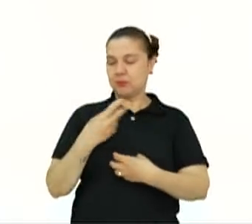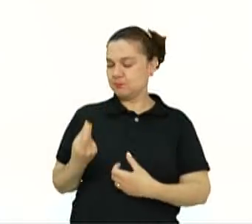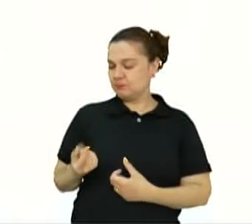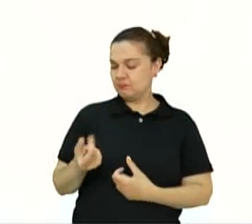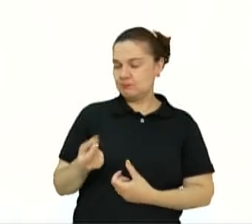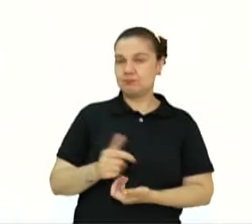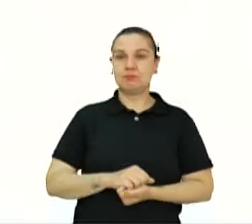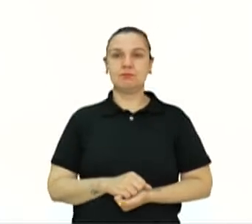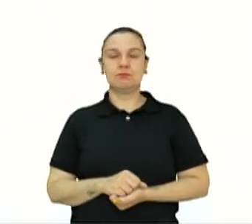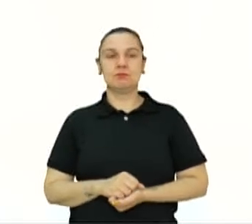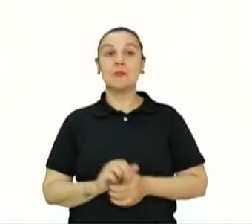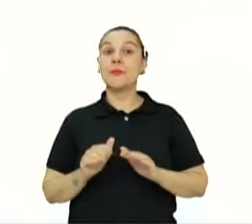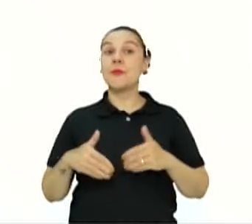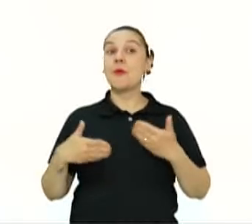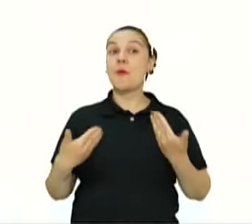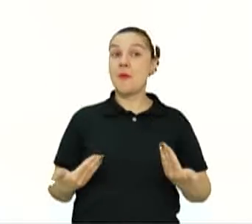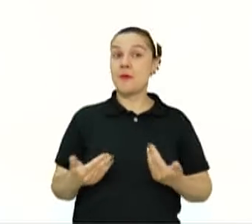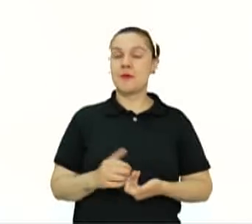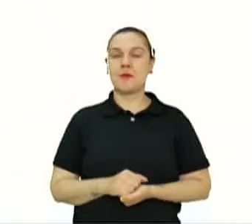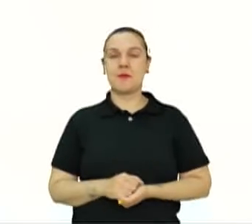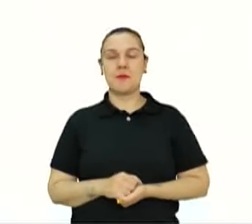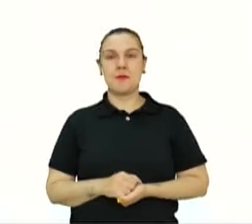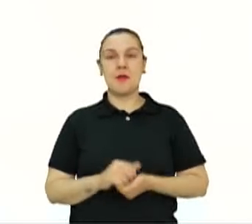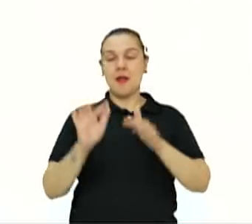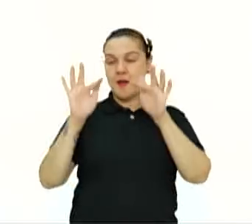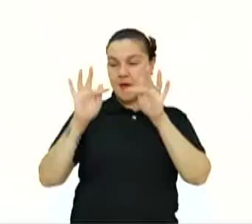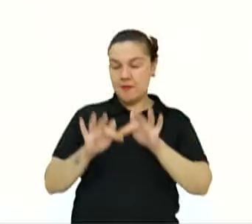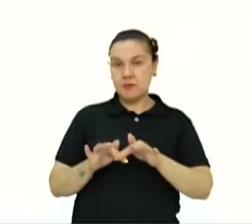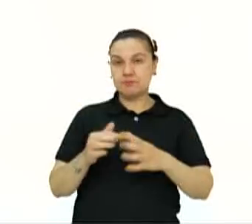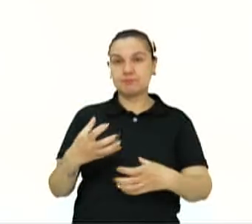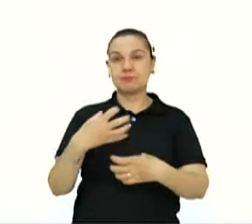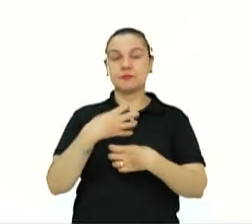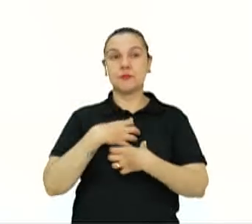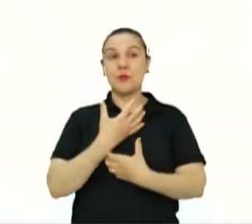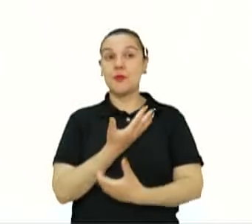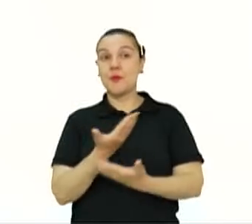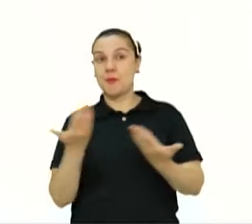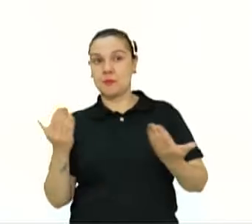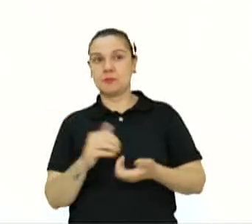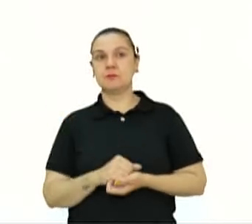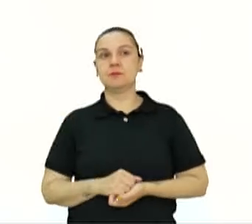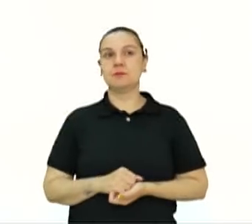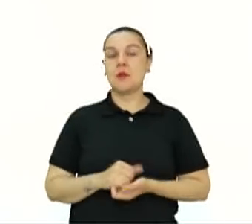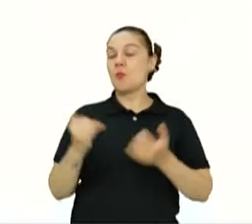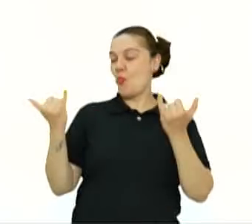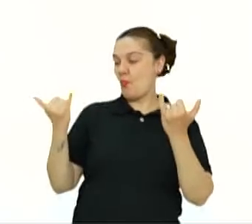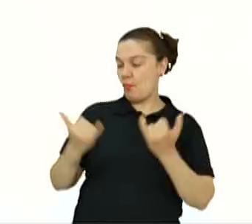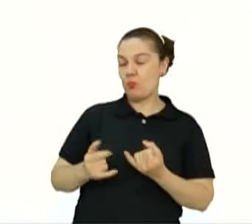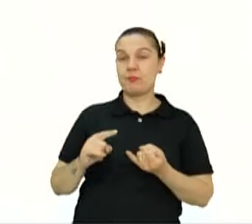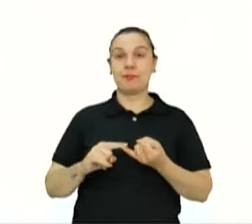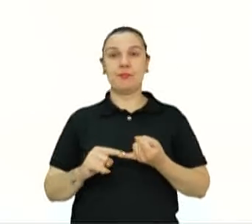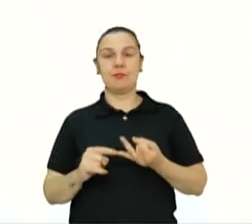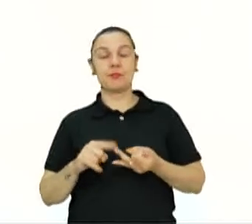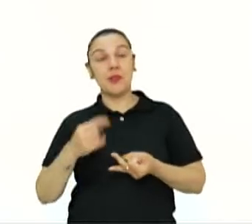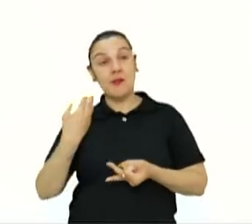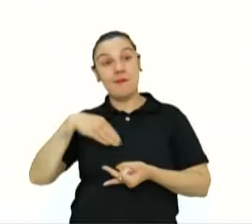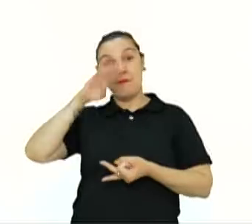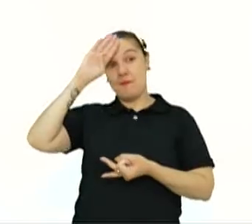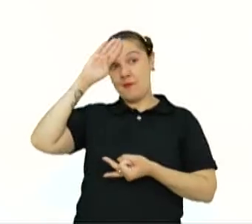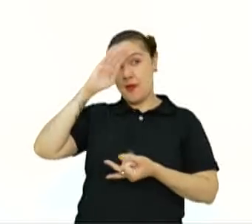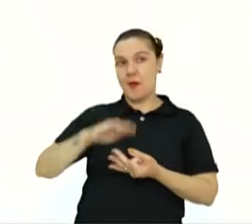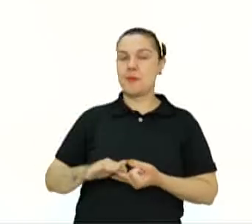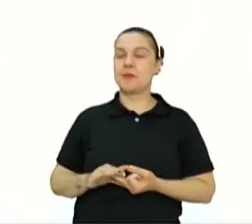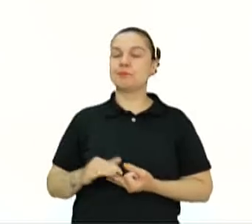tempo. E aí, depois, quando vem os sintomas, né, eles podem incluir perda de peso,